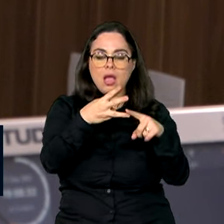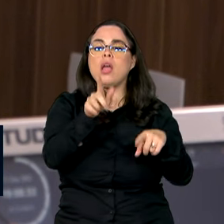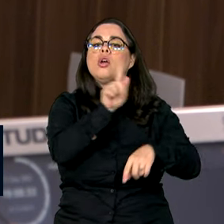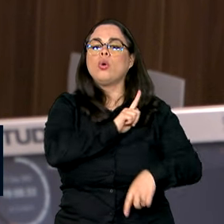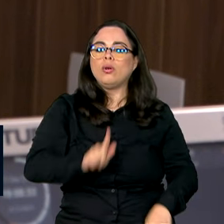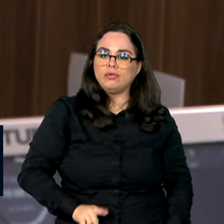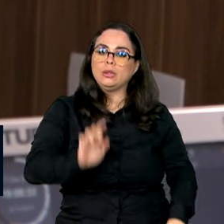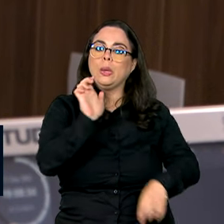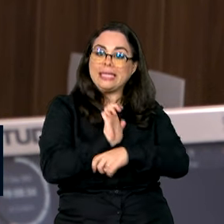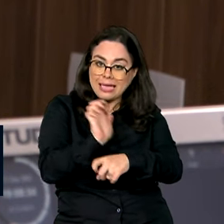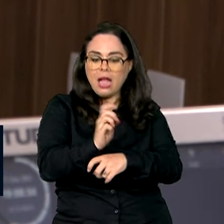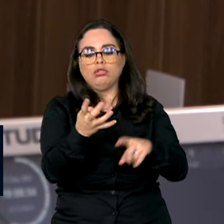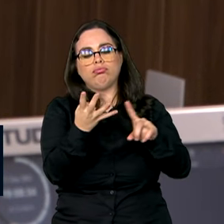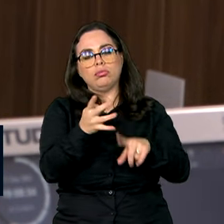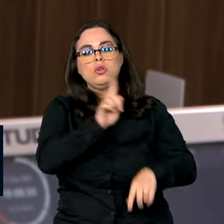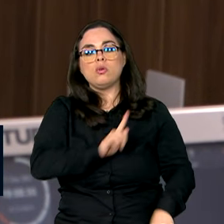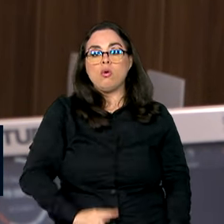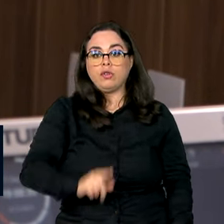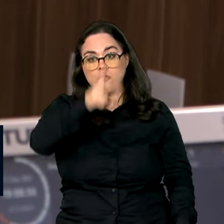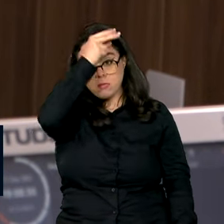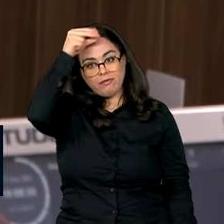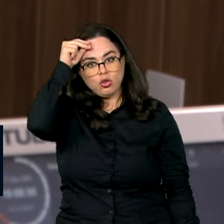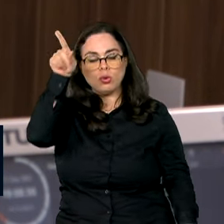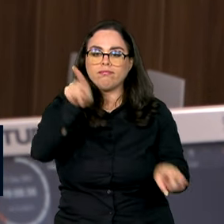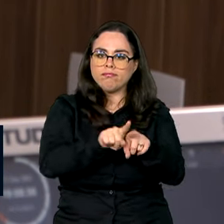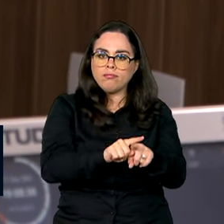estado e governo municipal.